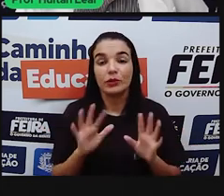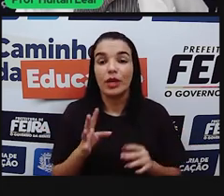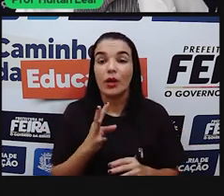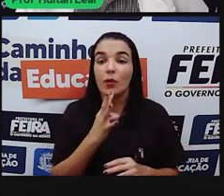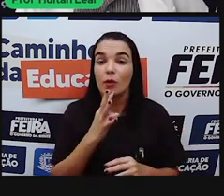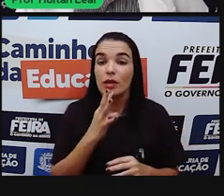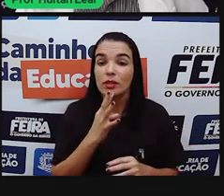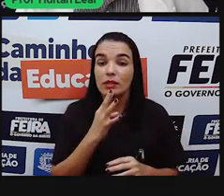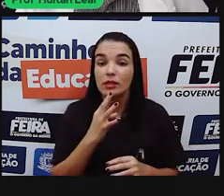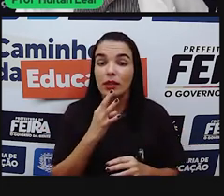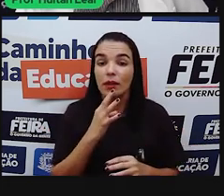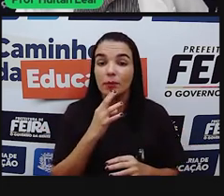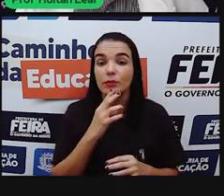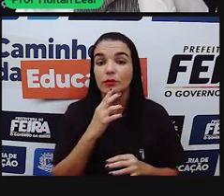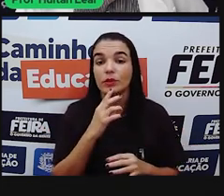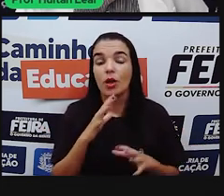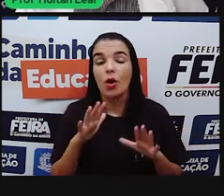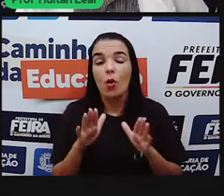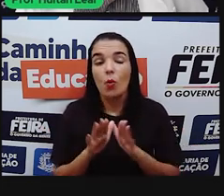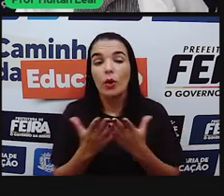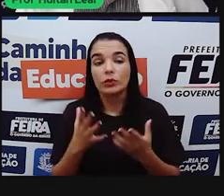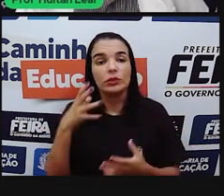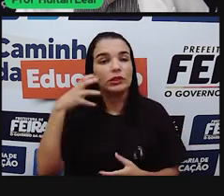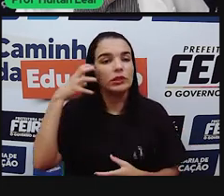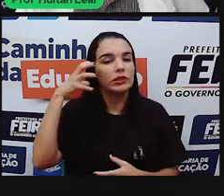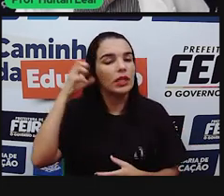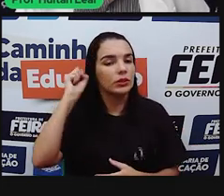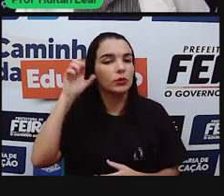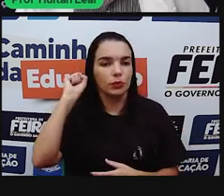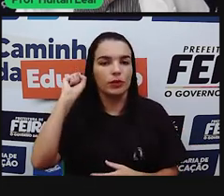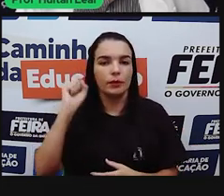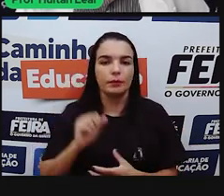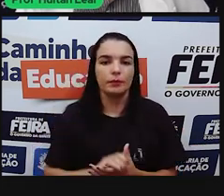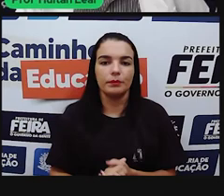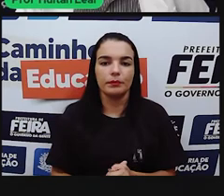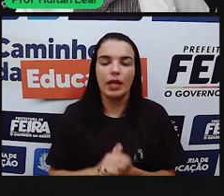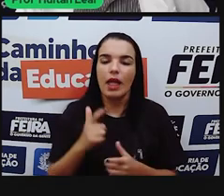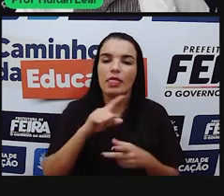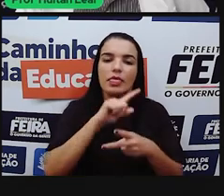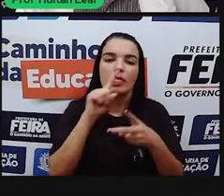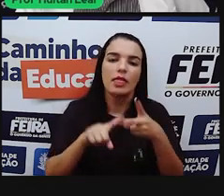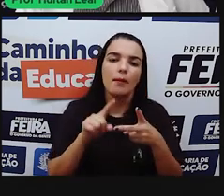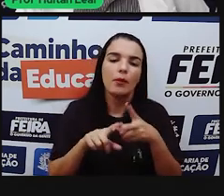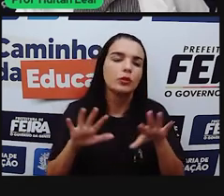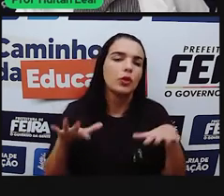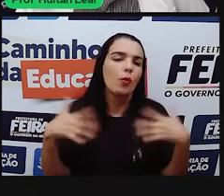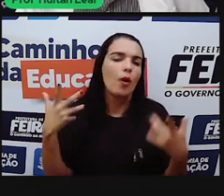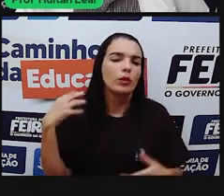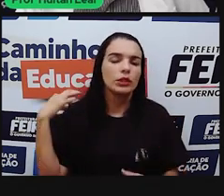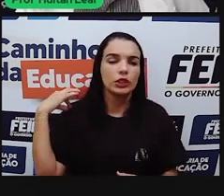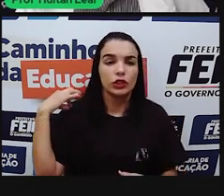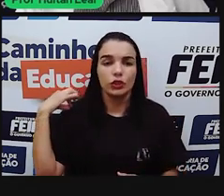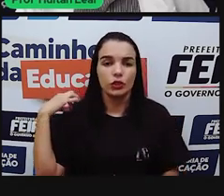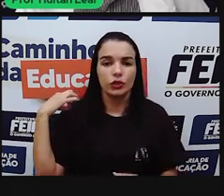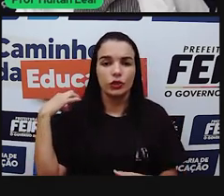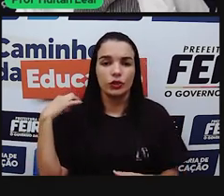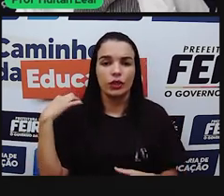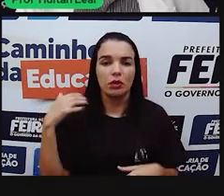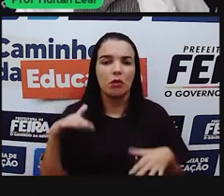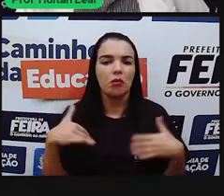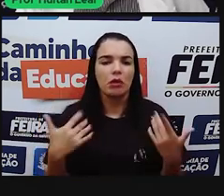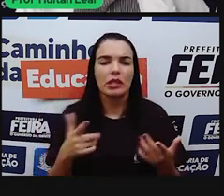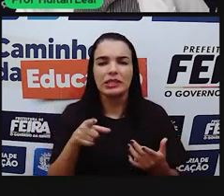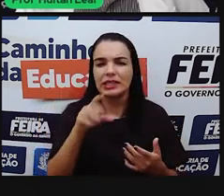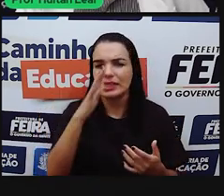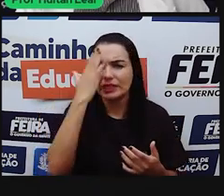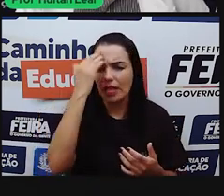nós conhecemos o gênero popular quando escutamos. Depois, qual é o estilo? Para quem conhece, já sabe quem é o